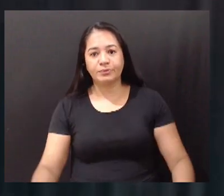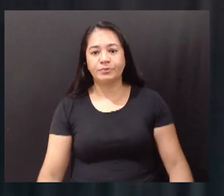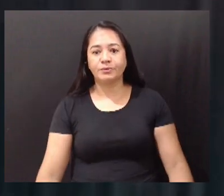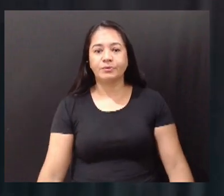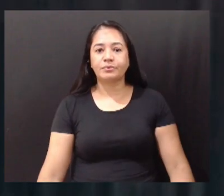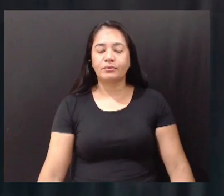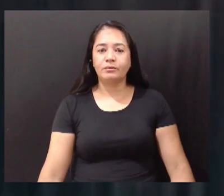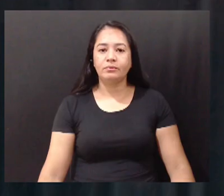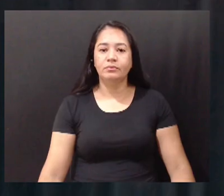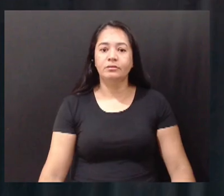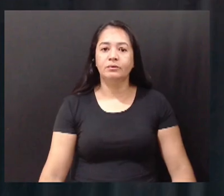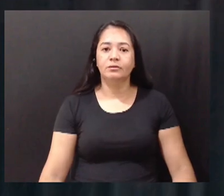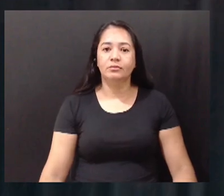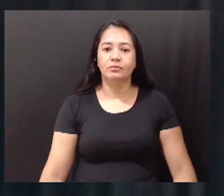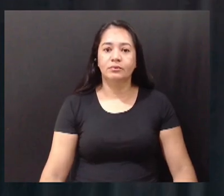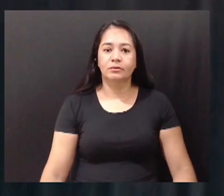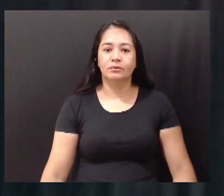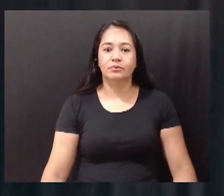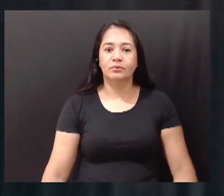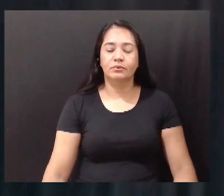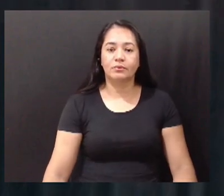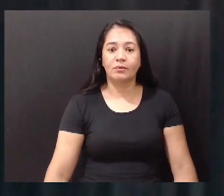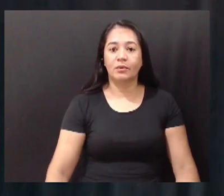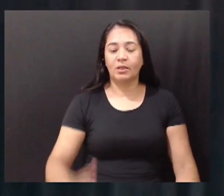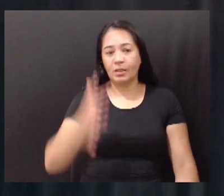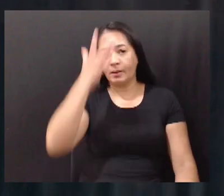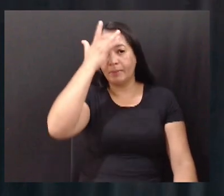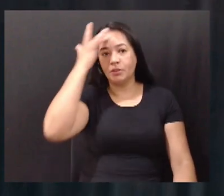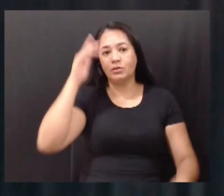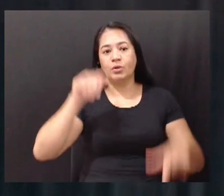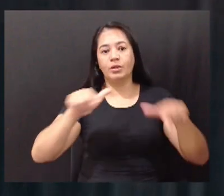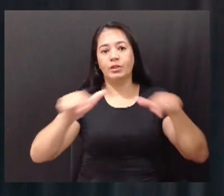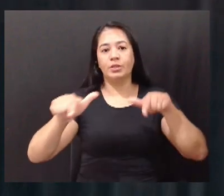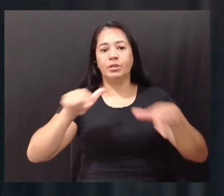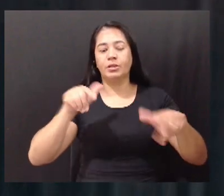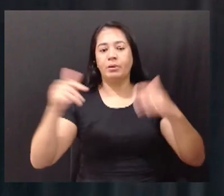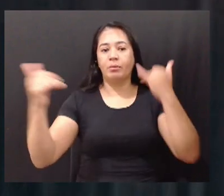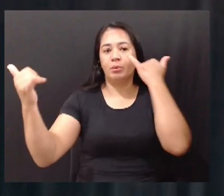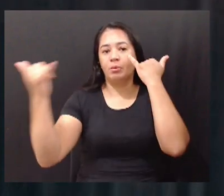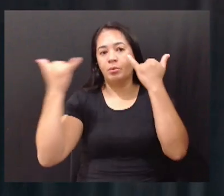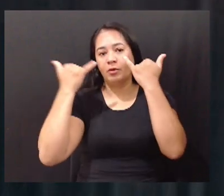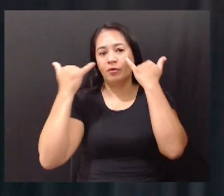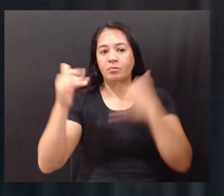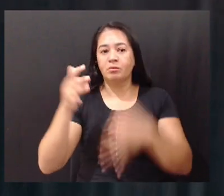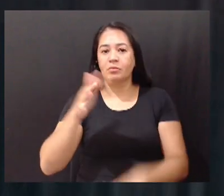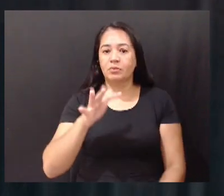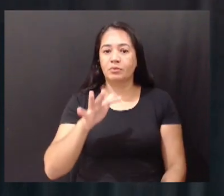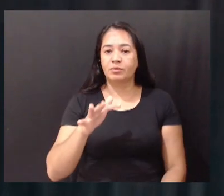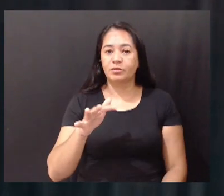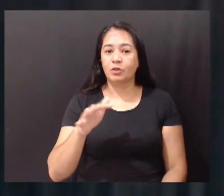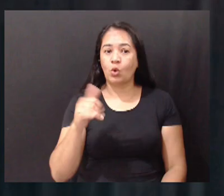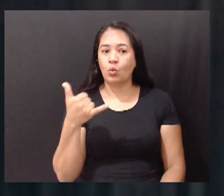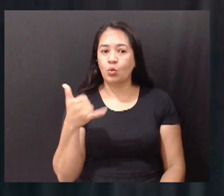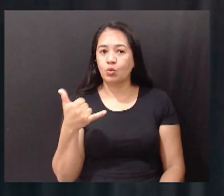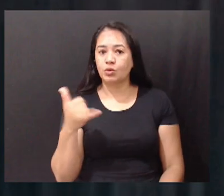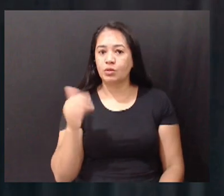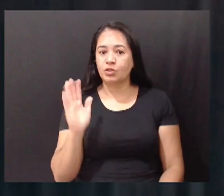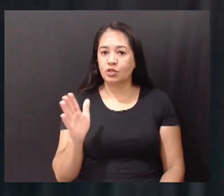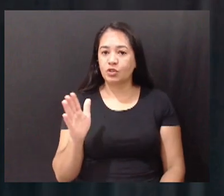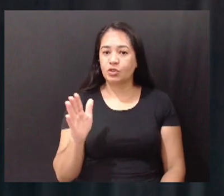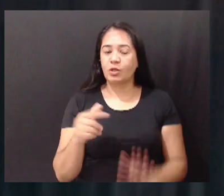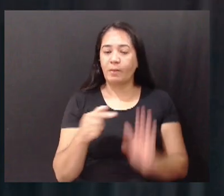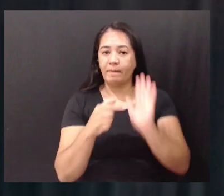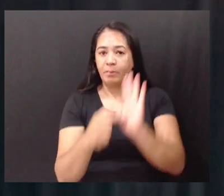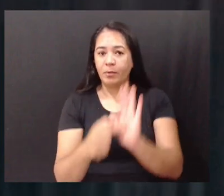só para quem trabalha com informações que muitas vezes o celular já traz para a gente, mas também no